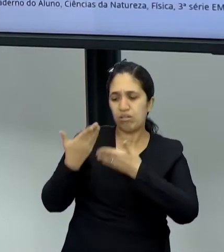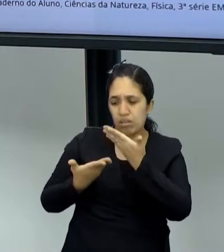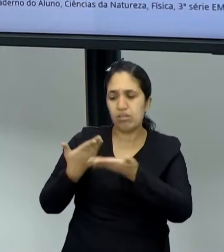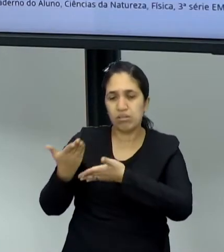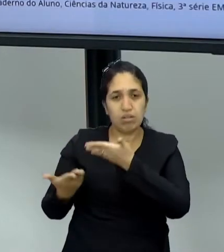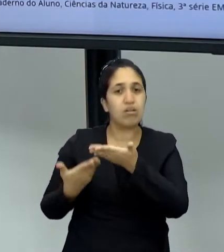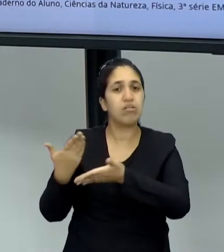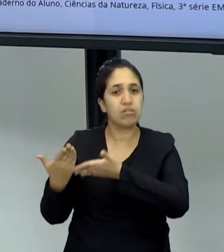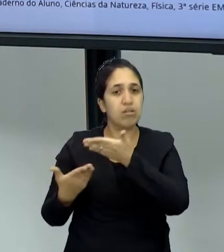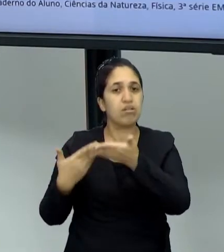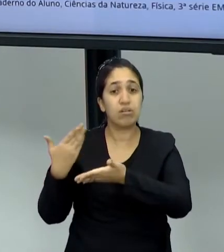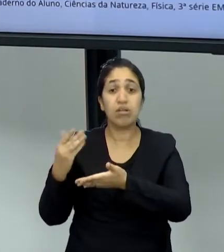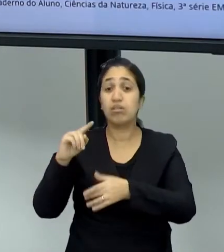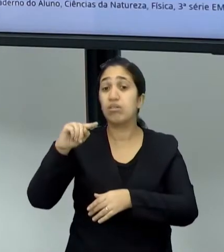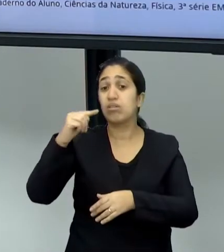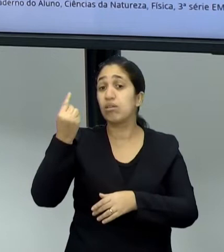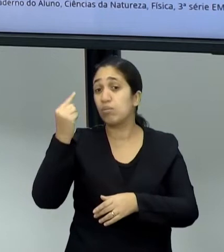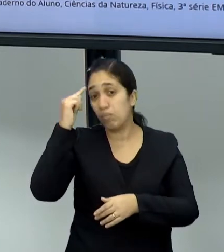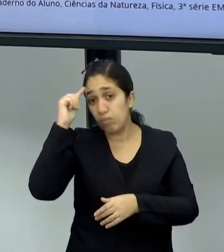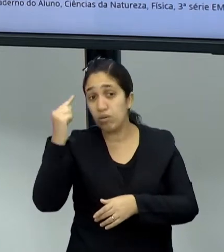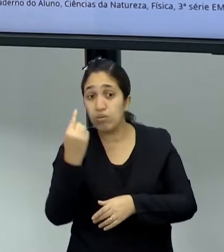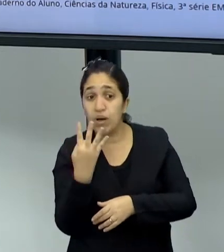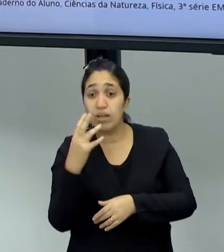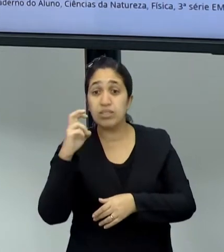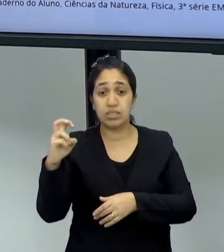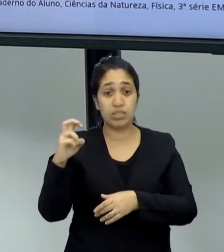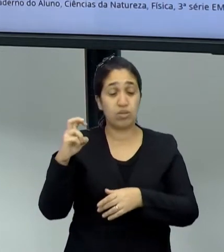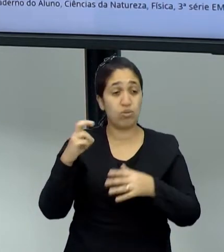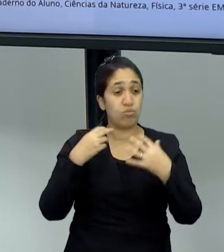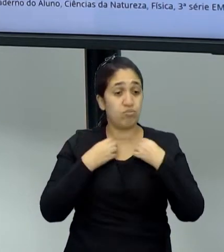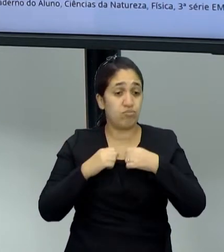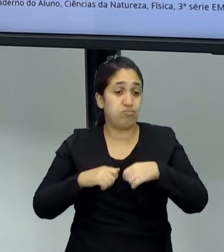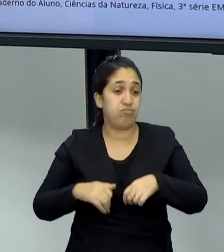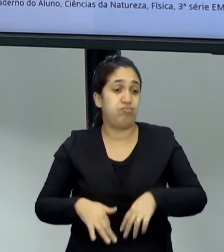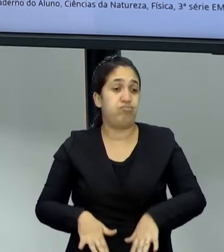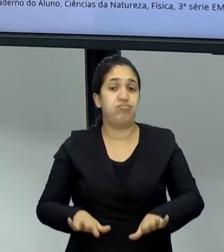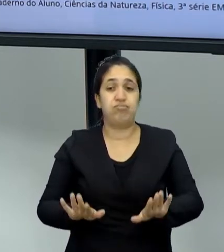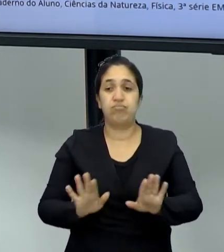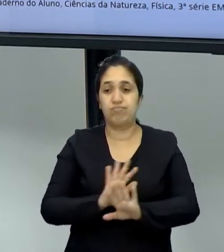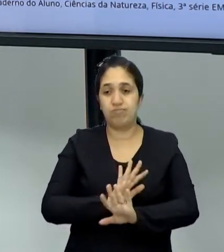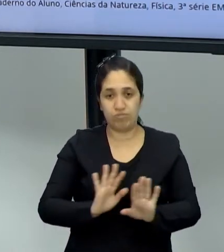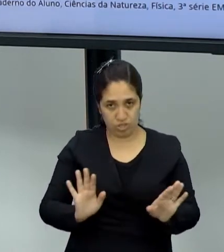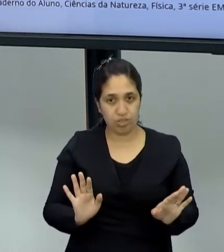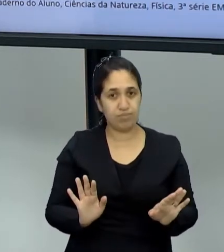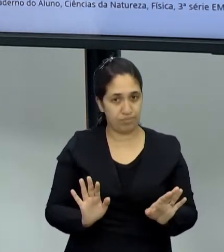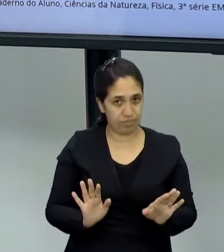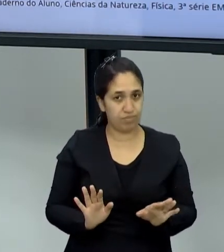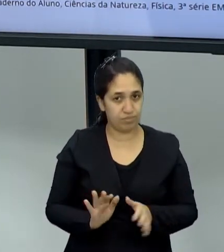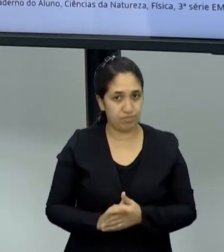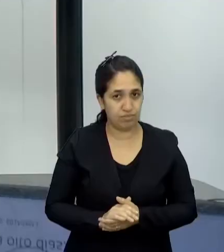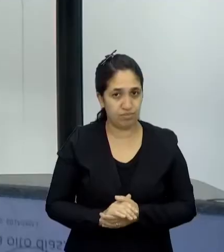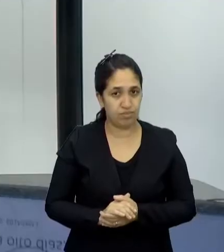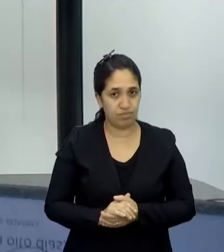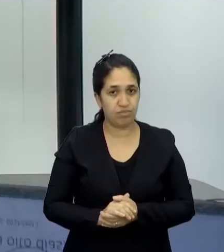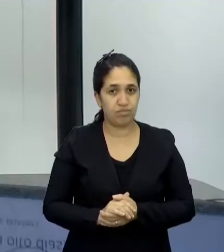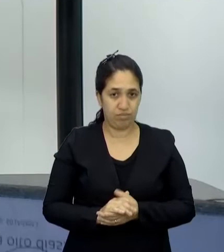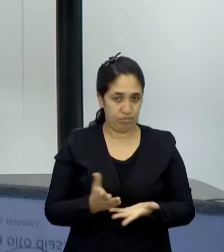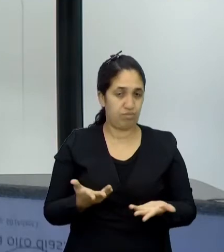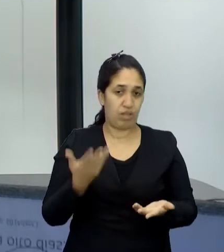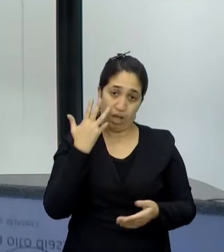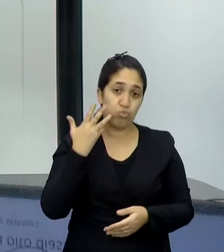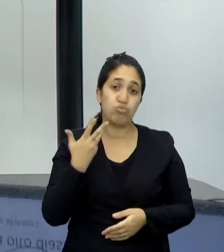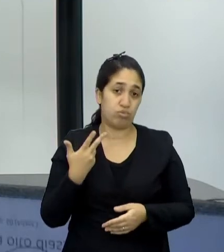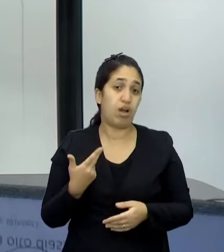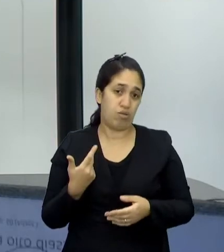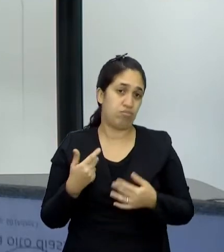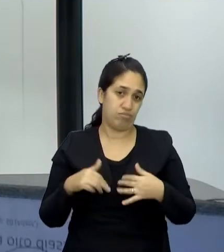aí com 45 dias já reduz e o seu corpo consegue eliminar aí por meio das secreções que a gente